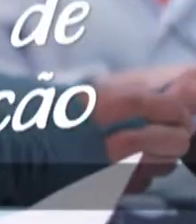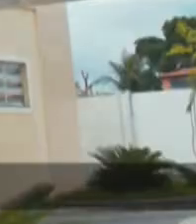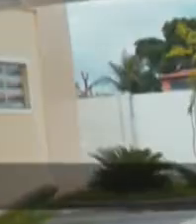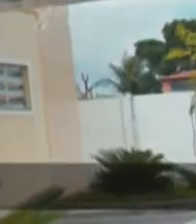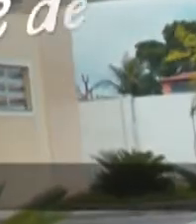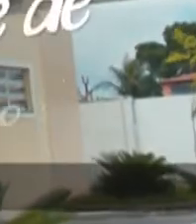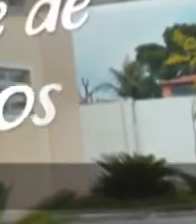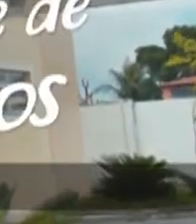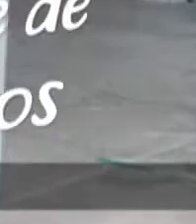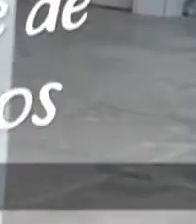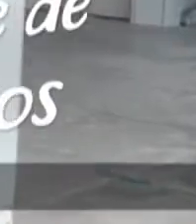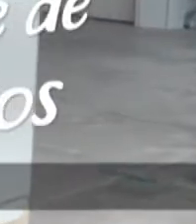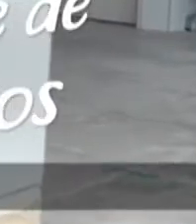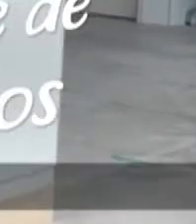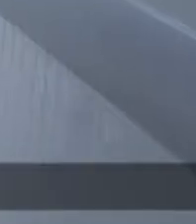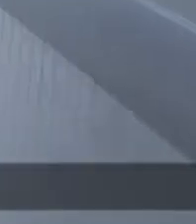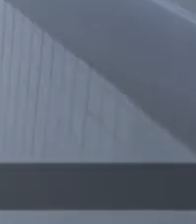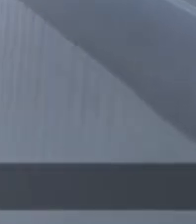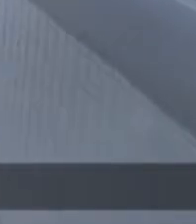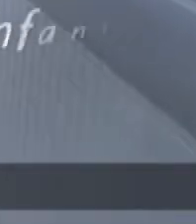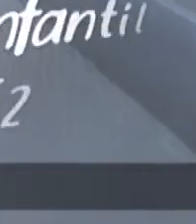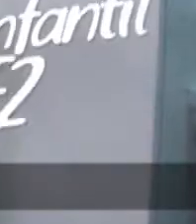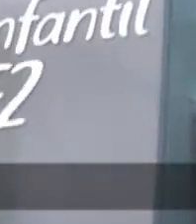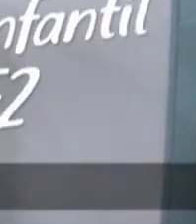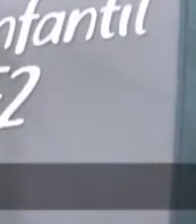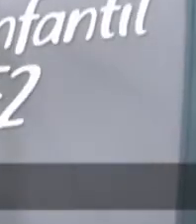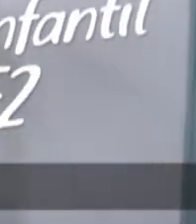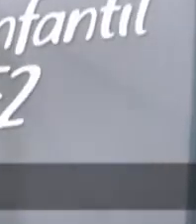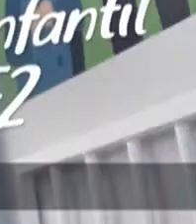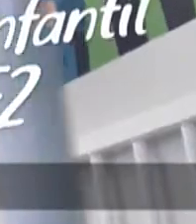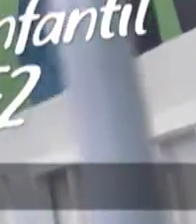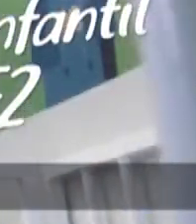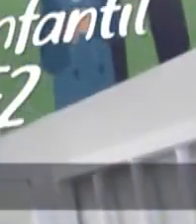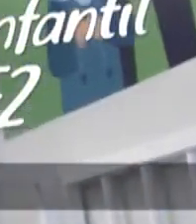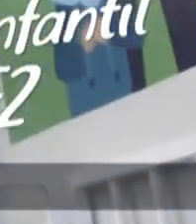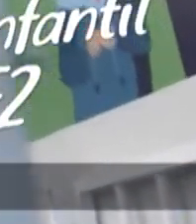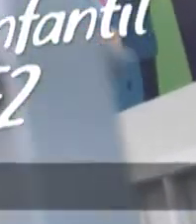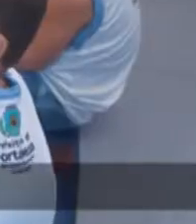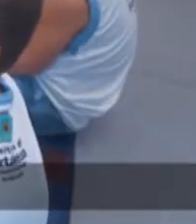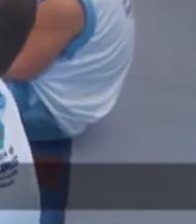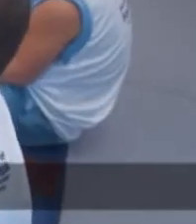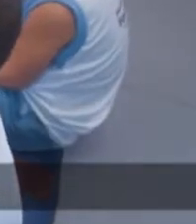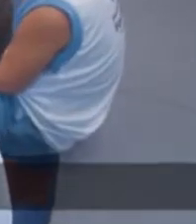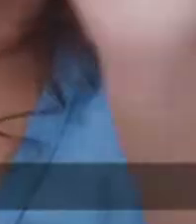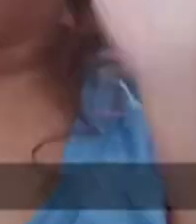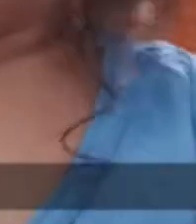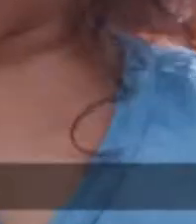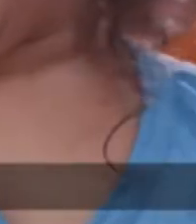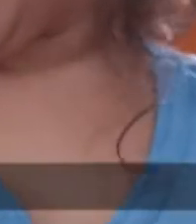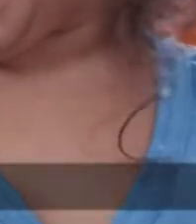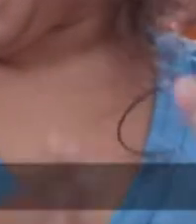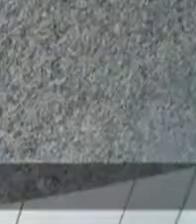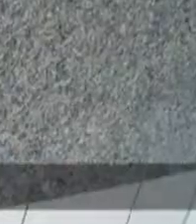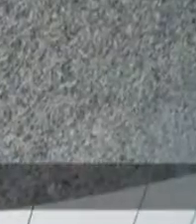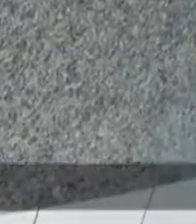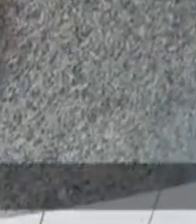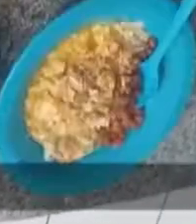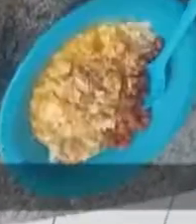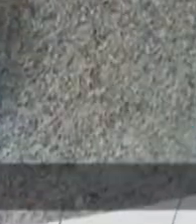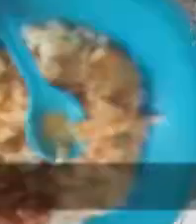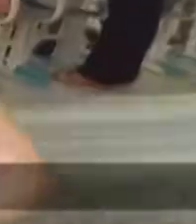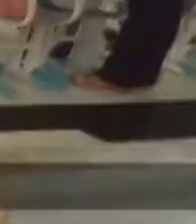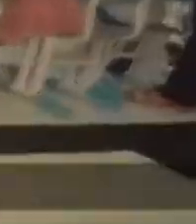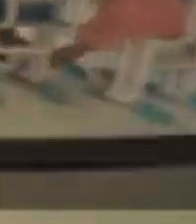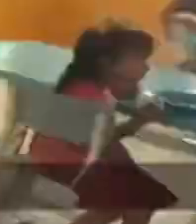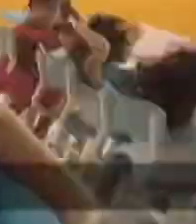da rede de postos de saúde. Mais vida com a unidade infantil do IJF2. Creches modelo de tempo integral e até